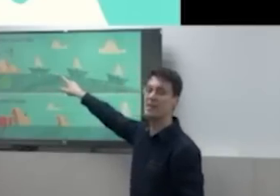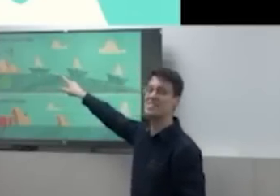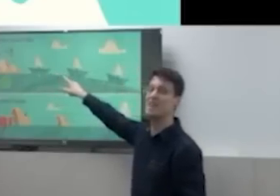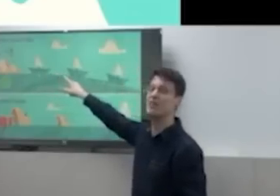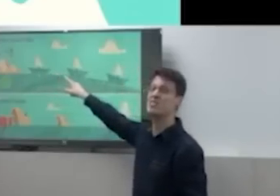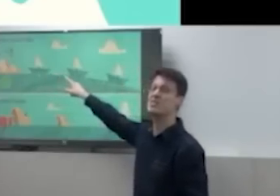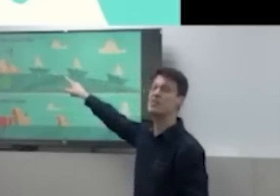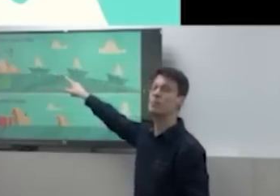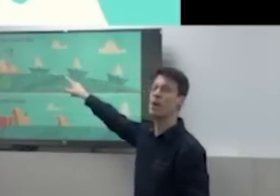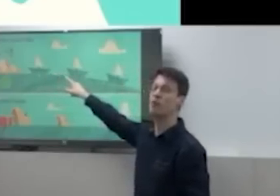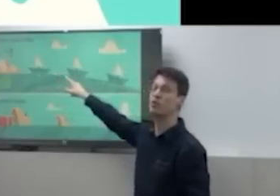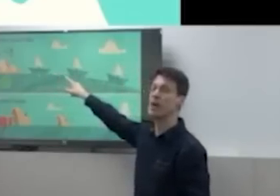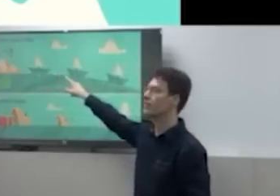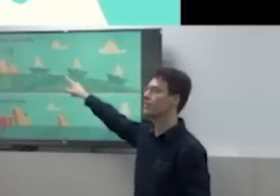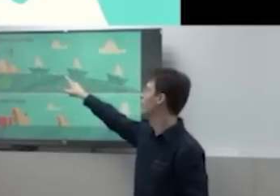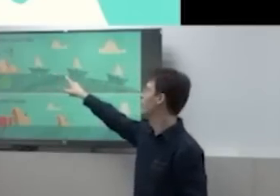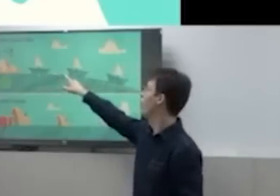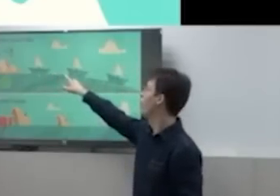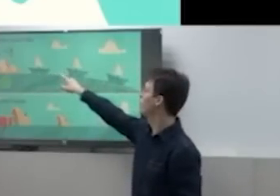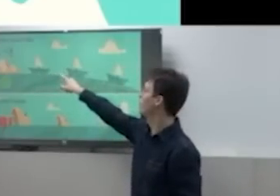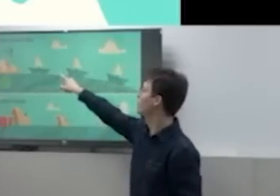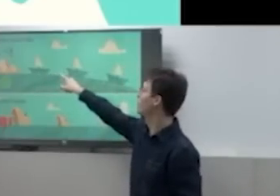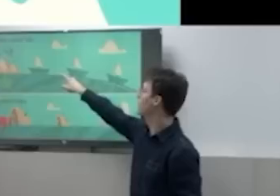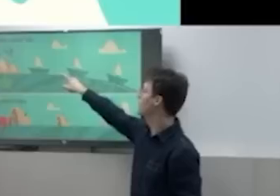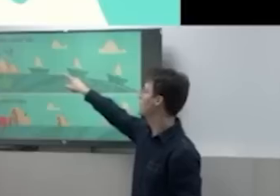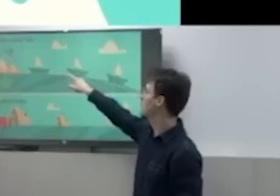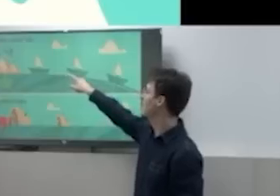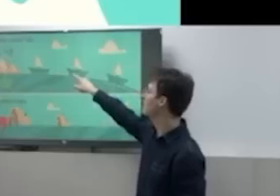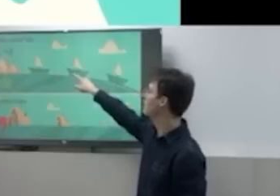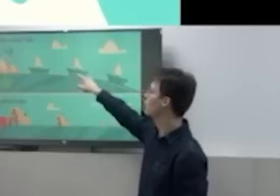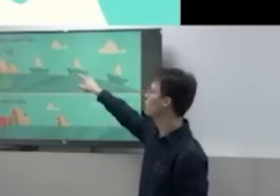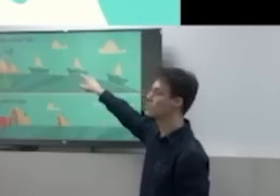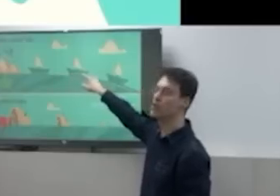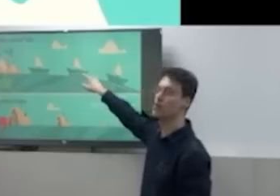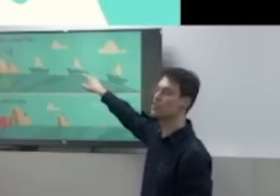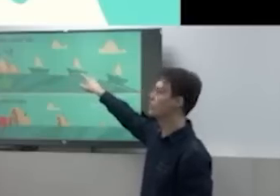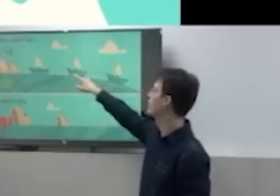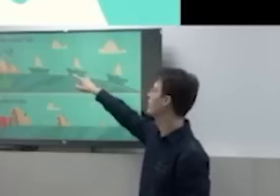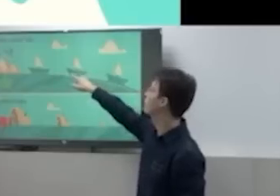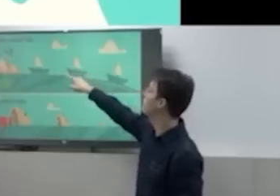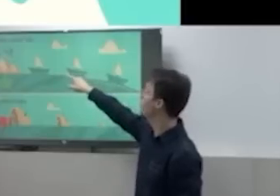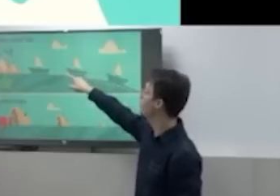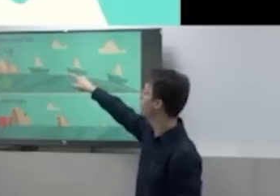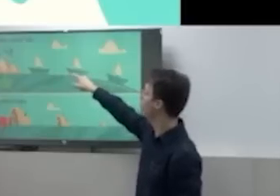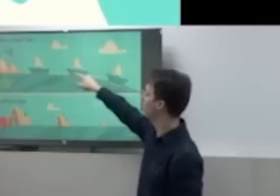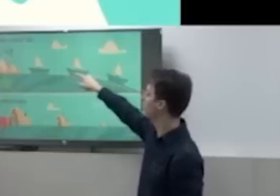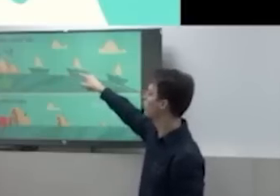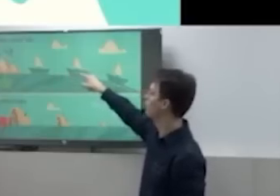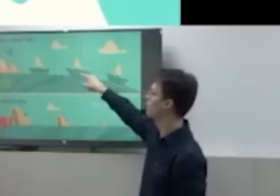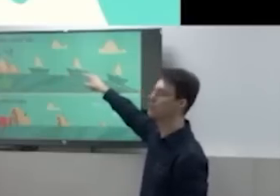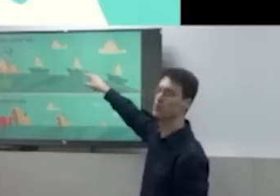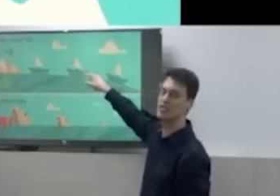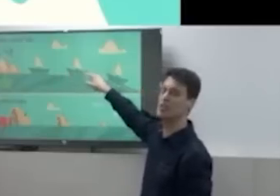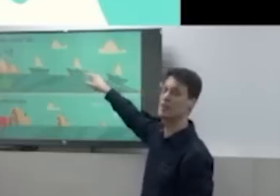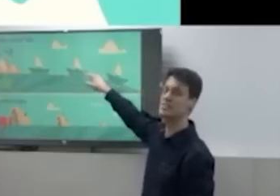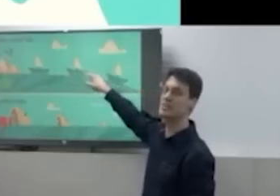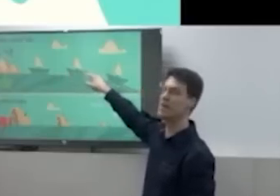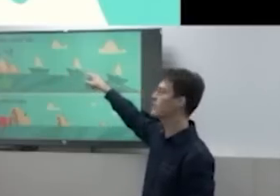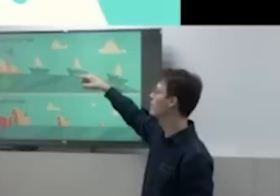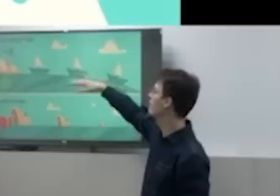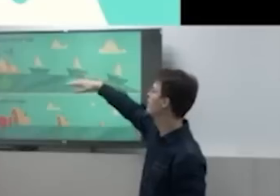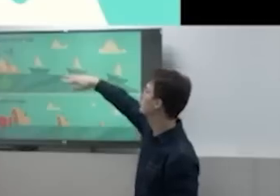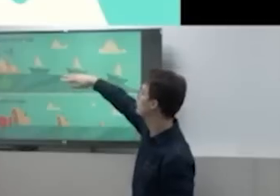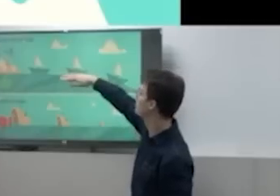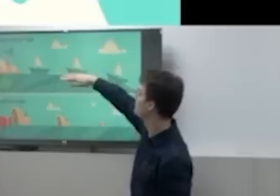se deslocando, vai se afastando para alto mar. Olha o que acontece, a nossa linha do horizonte não vê essa curvatura, a gente